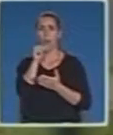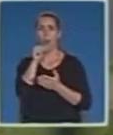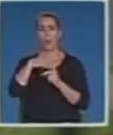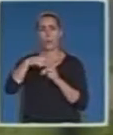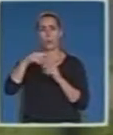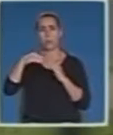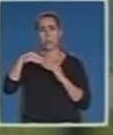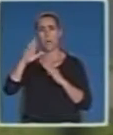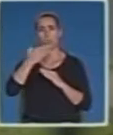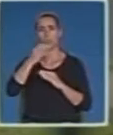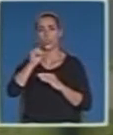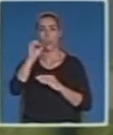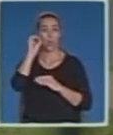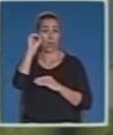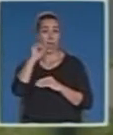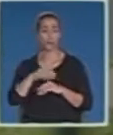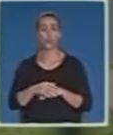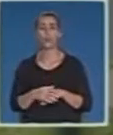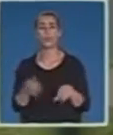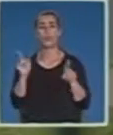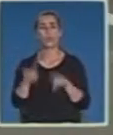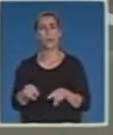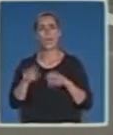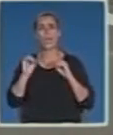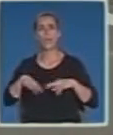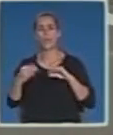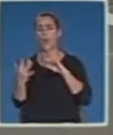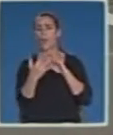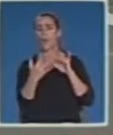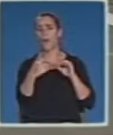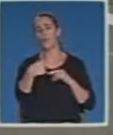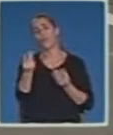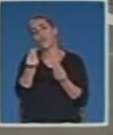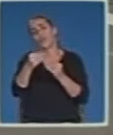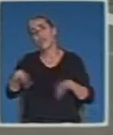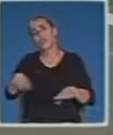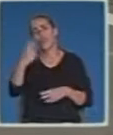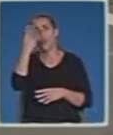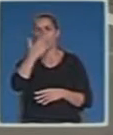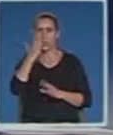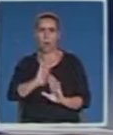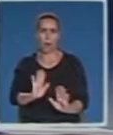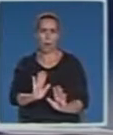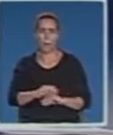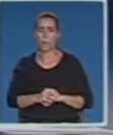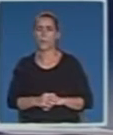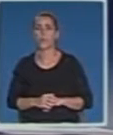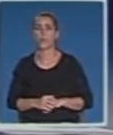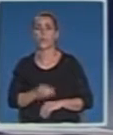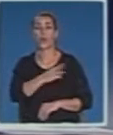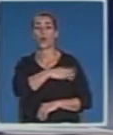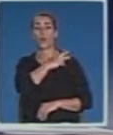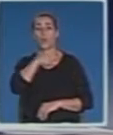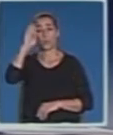temperatura superior a 70 graus. Além disso, devem evitar o contacto com outras crianças durante 2 dias. O comandante da